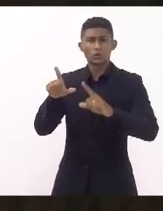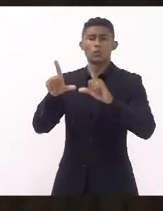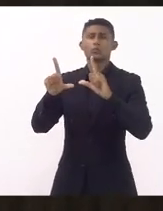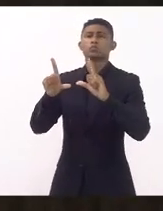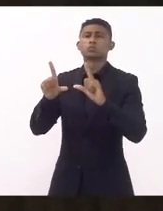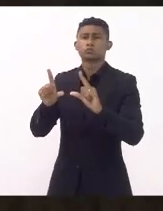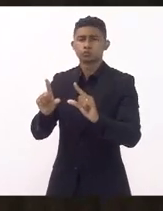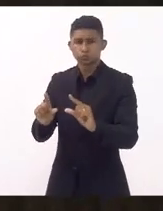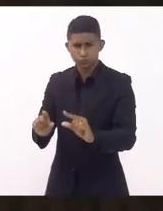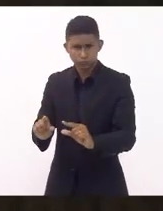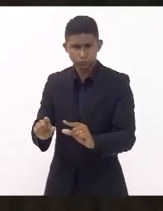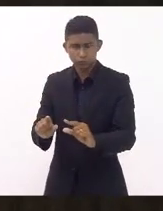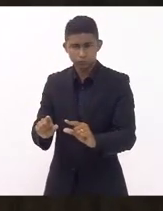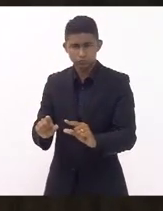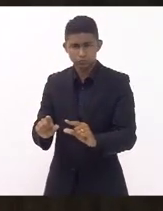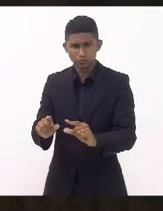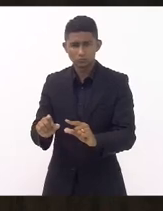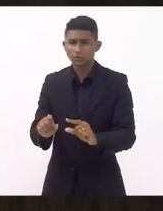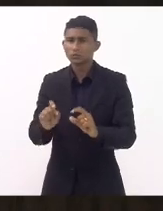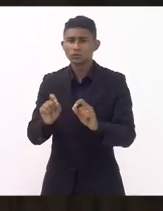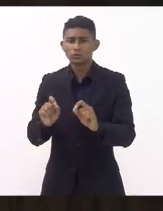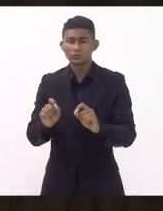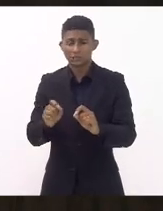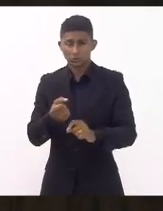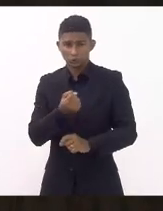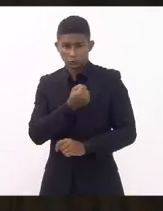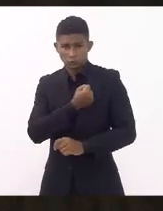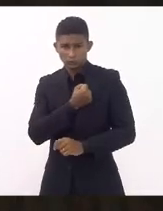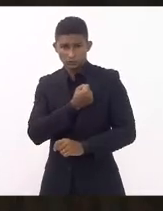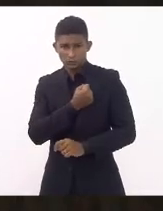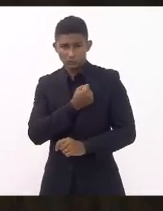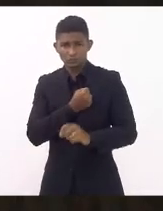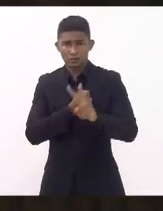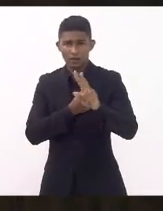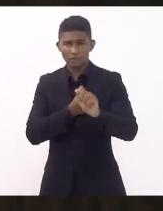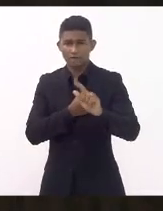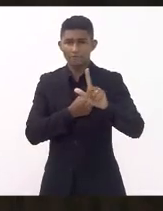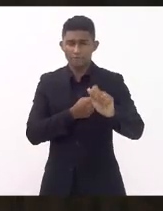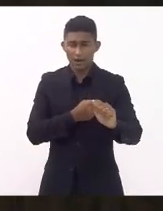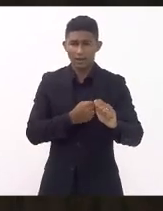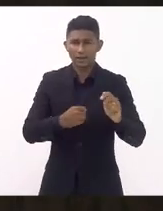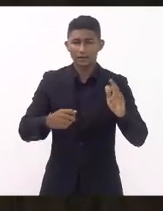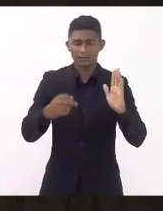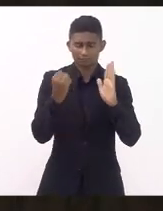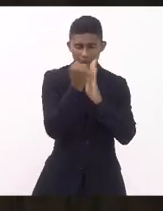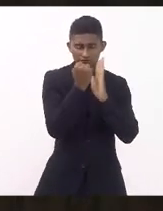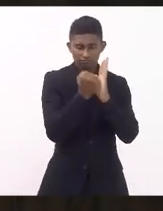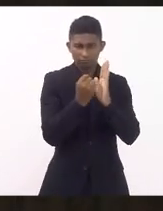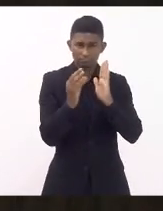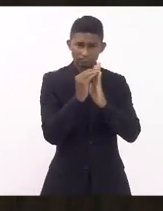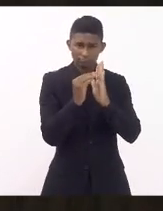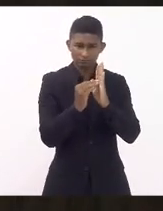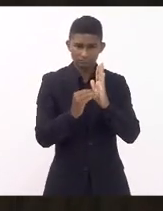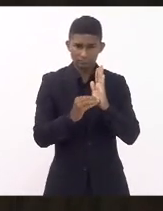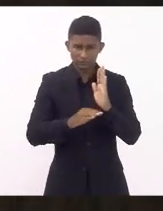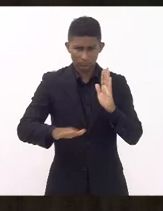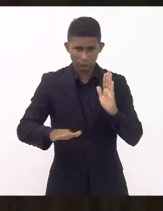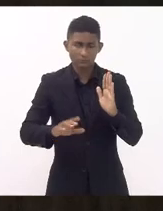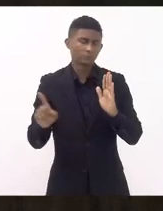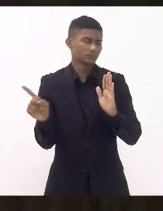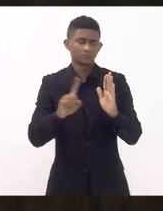a apenas o número de vagas previstos no edital. E eu,